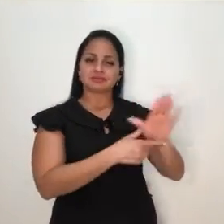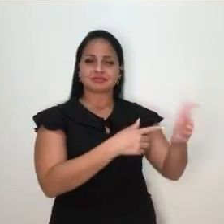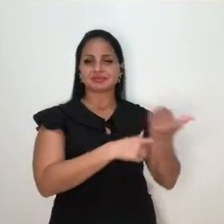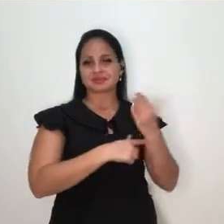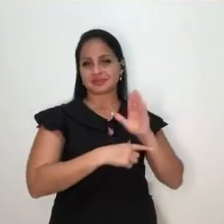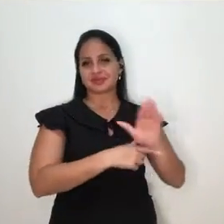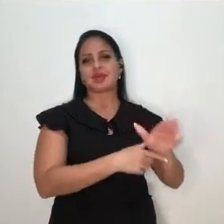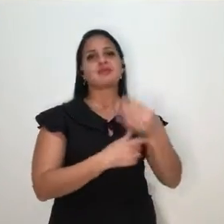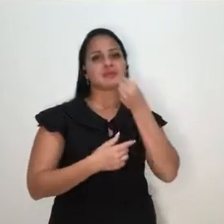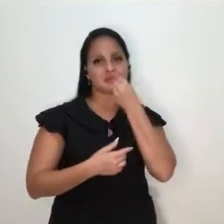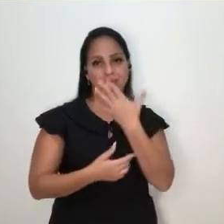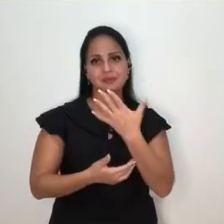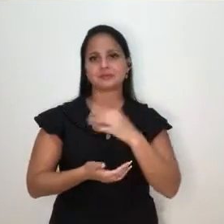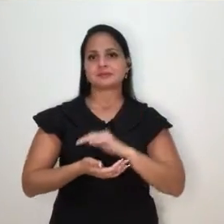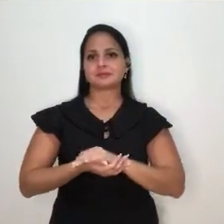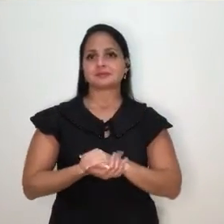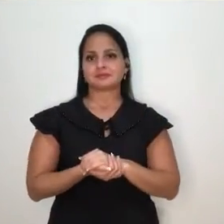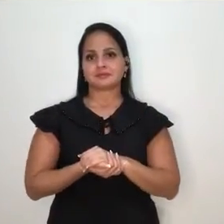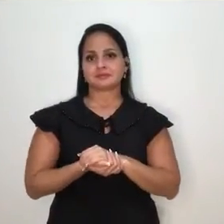outra, né? Foi bem legal.